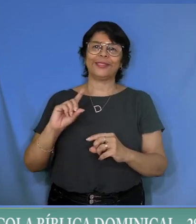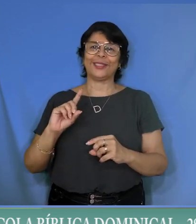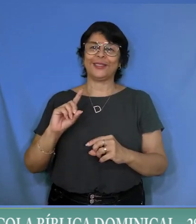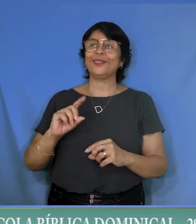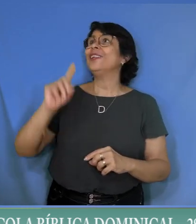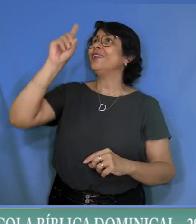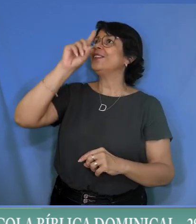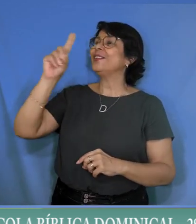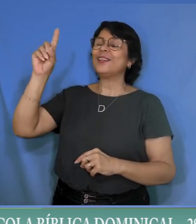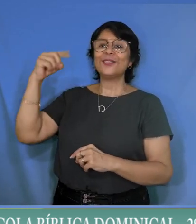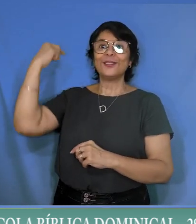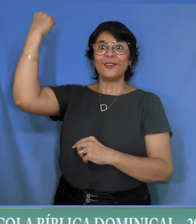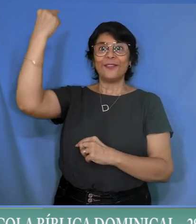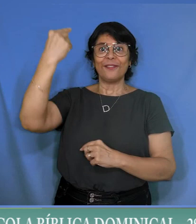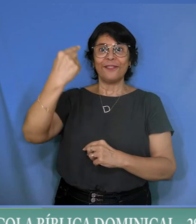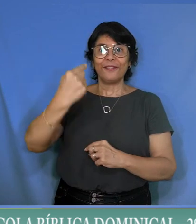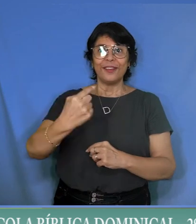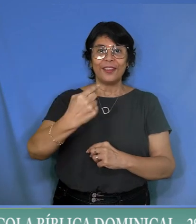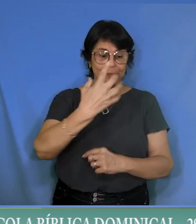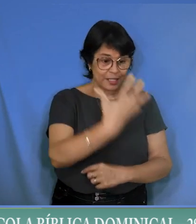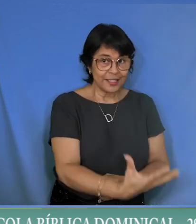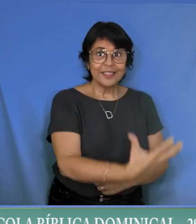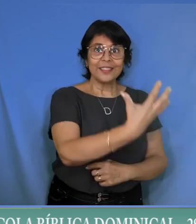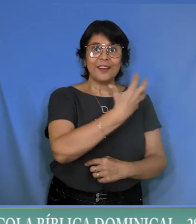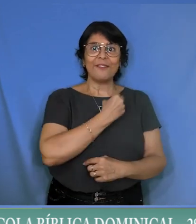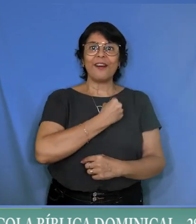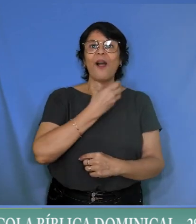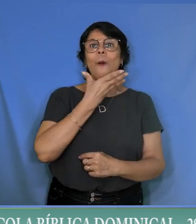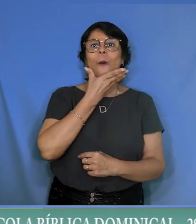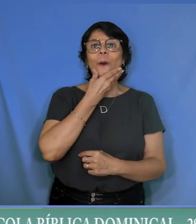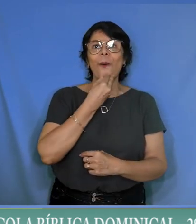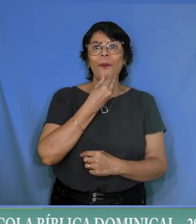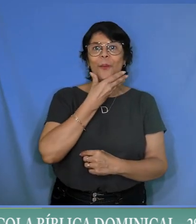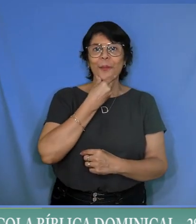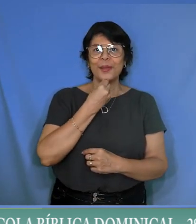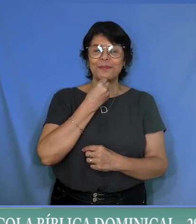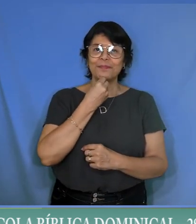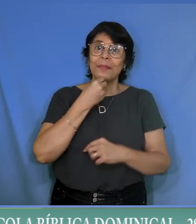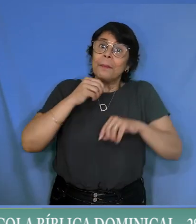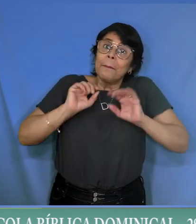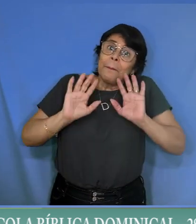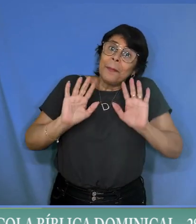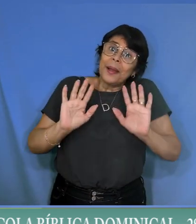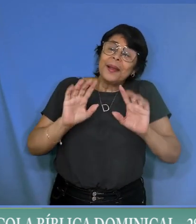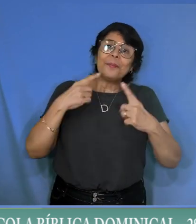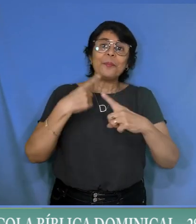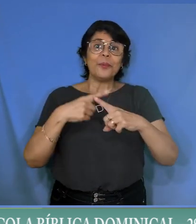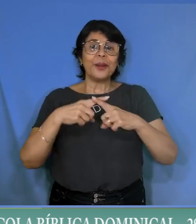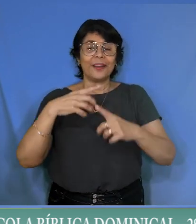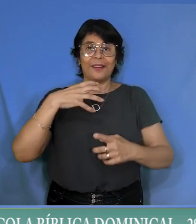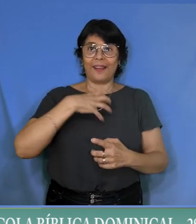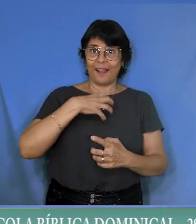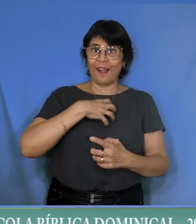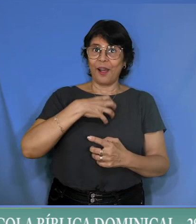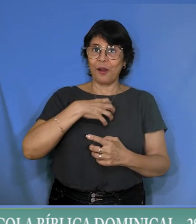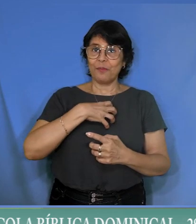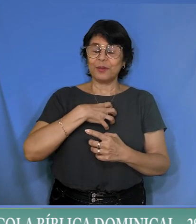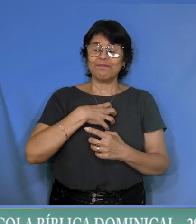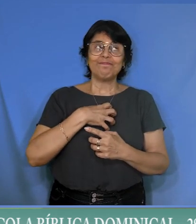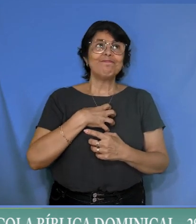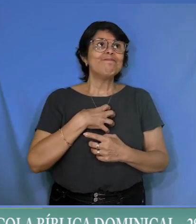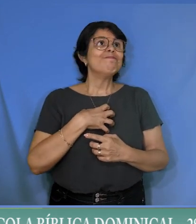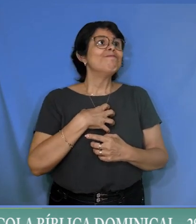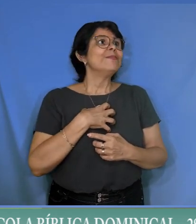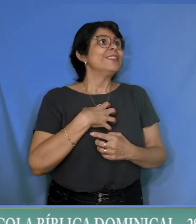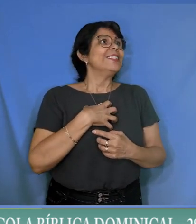essa salvação é holística, ou seja, ela abrange todas as áreas, todos os quadrantes, todos os cantos, todos